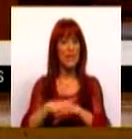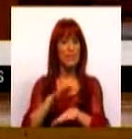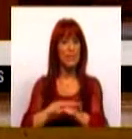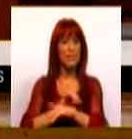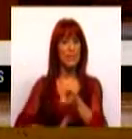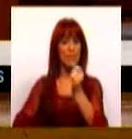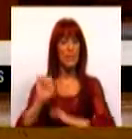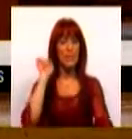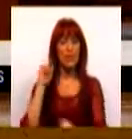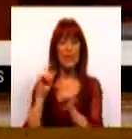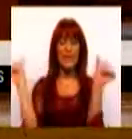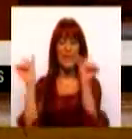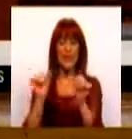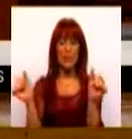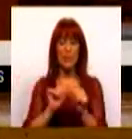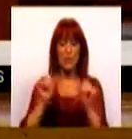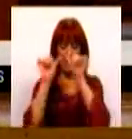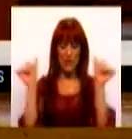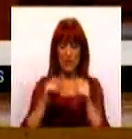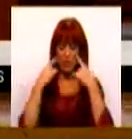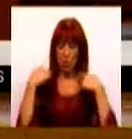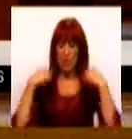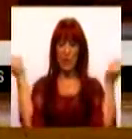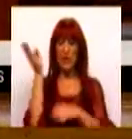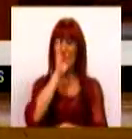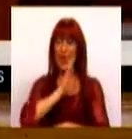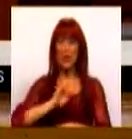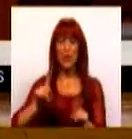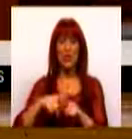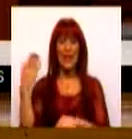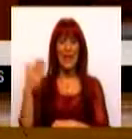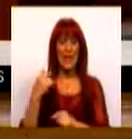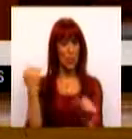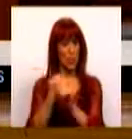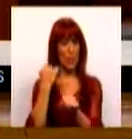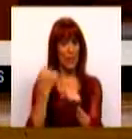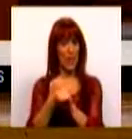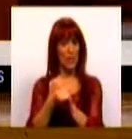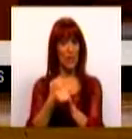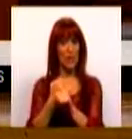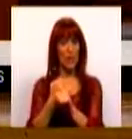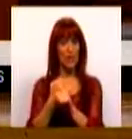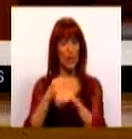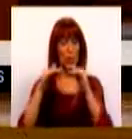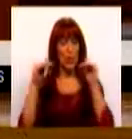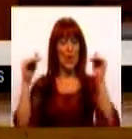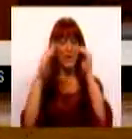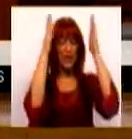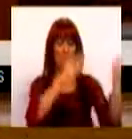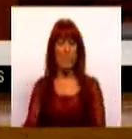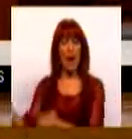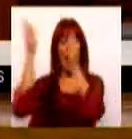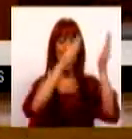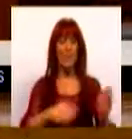administrações e dos sistemas públicos, na concretização dos direitos laborais, nos níveis de produtividade